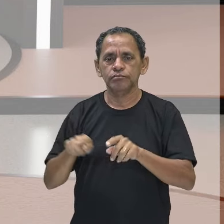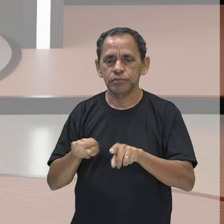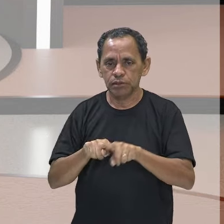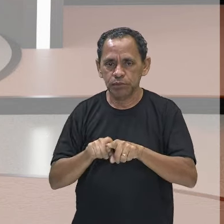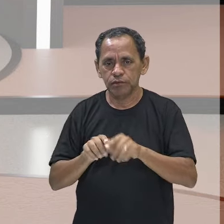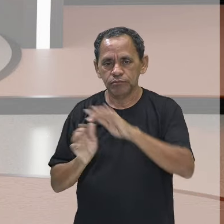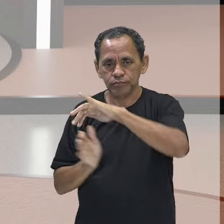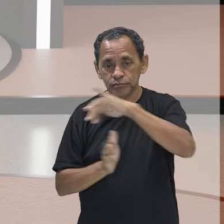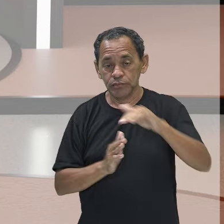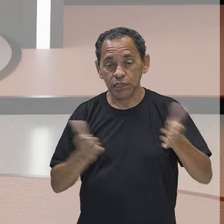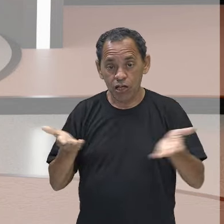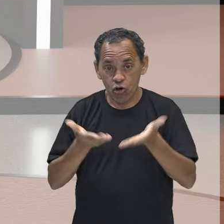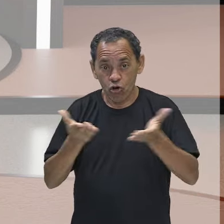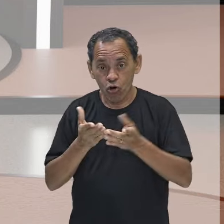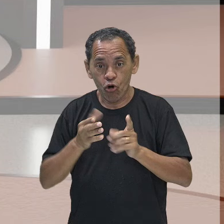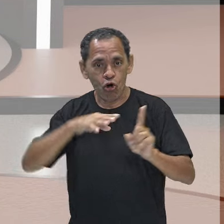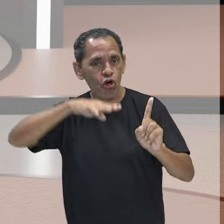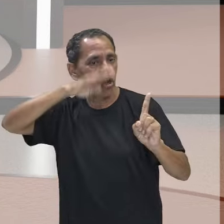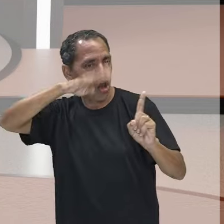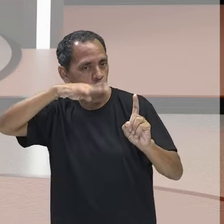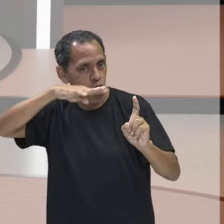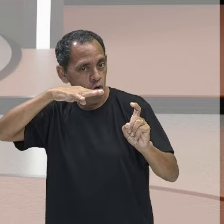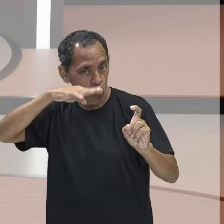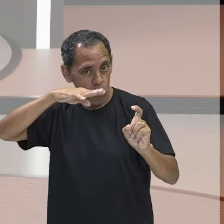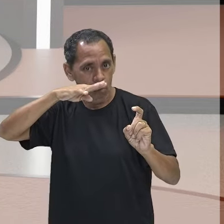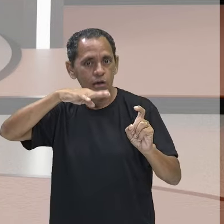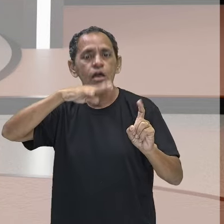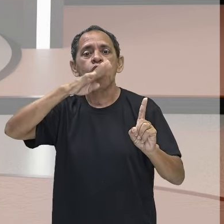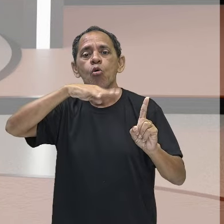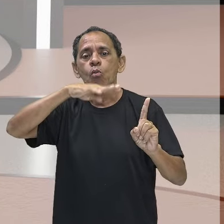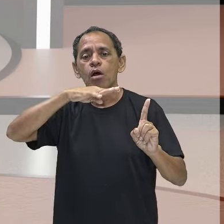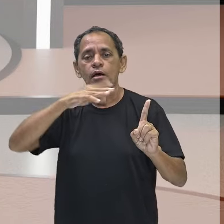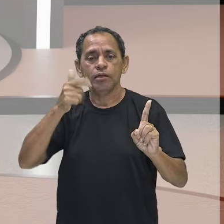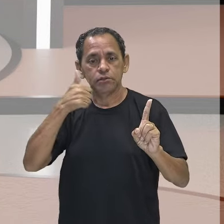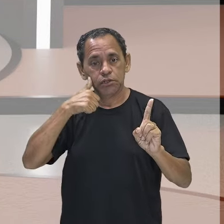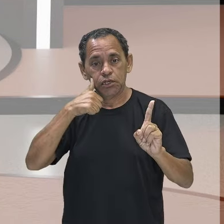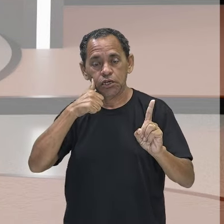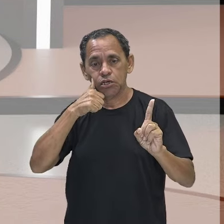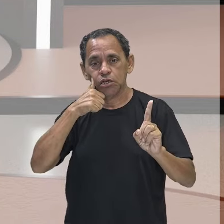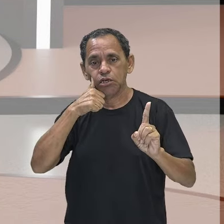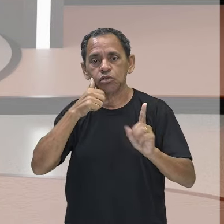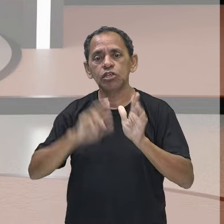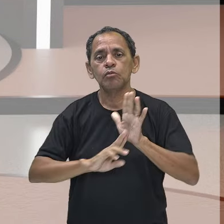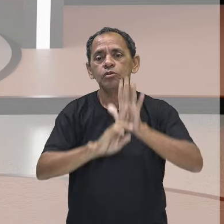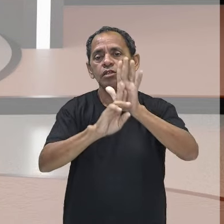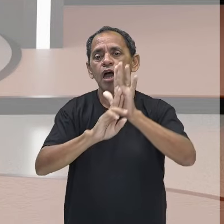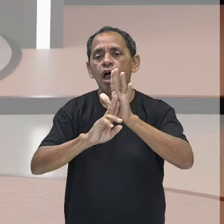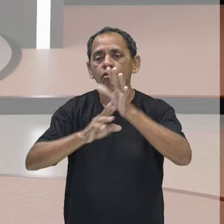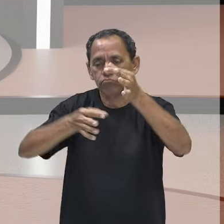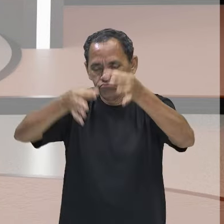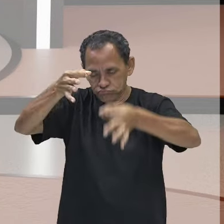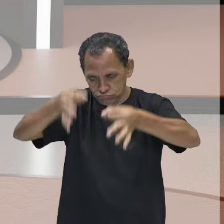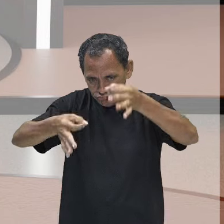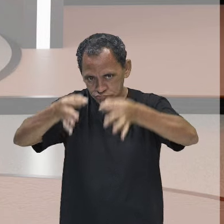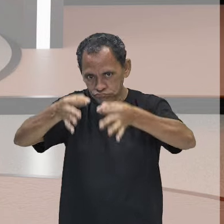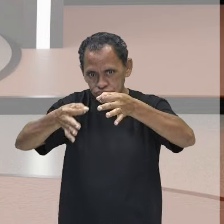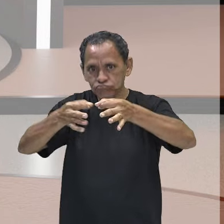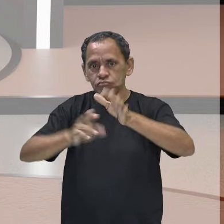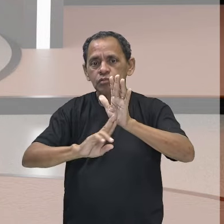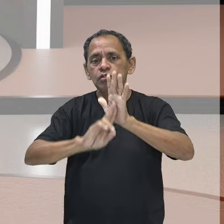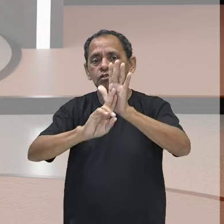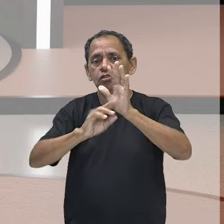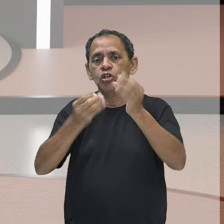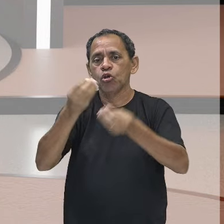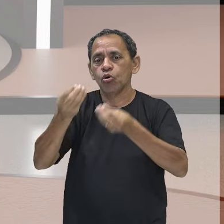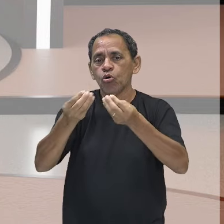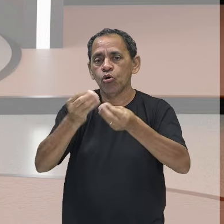deusa, e o Estitia representava ali a justiça e tinha como representante no panteão